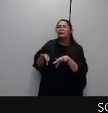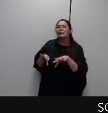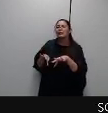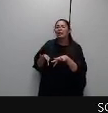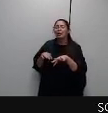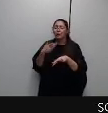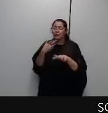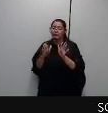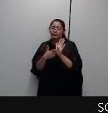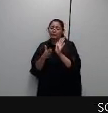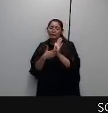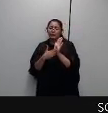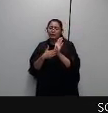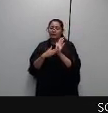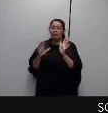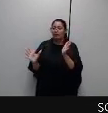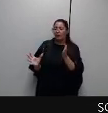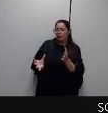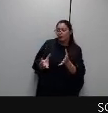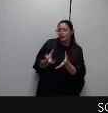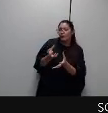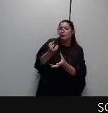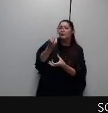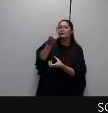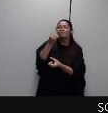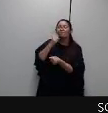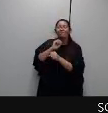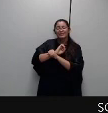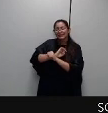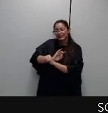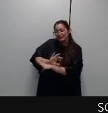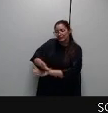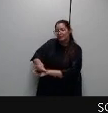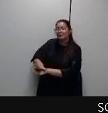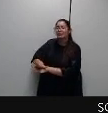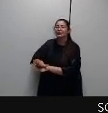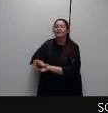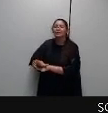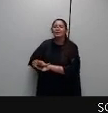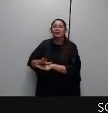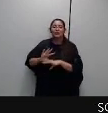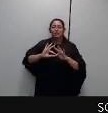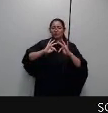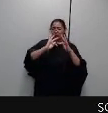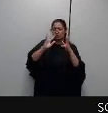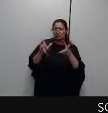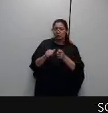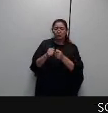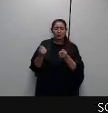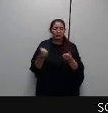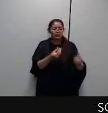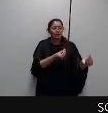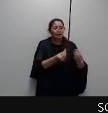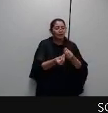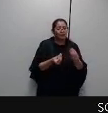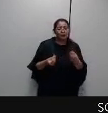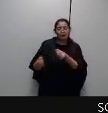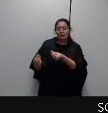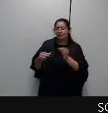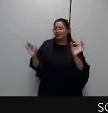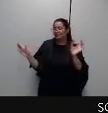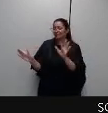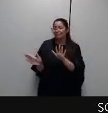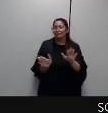da recuperação judicial suspende o curso da prescrição e de todas as ações e execuções em face do devedor